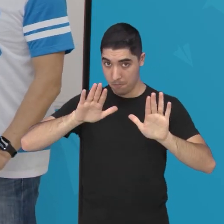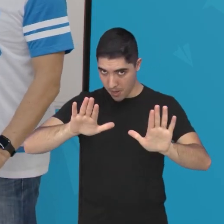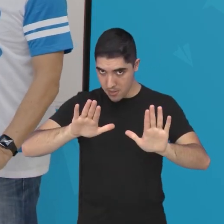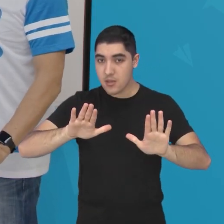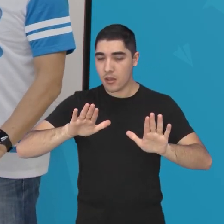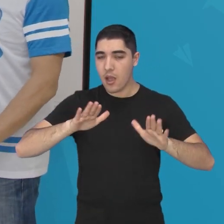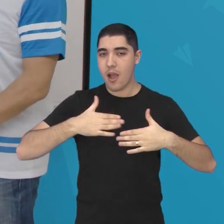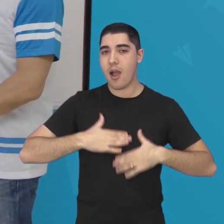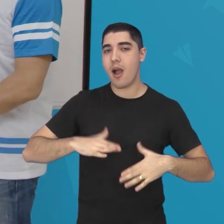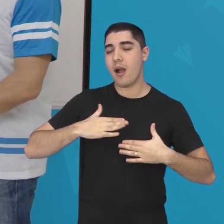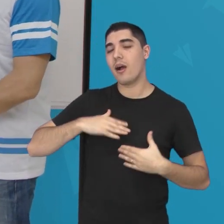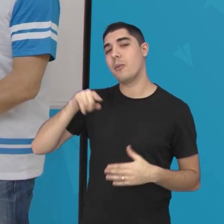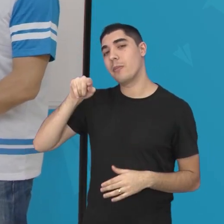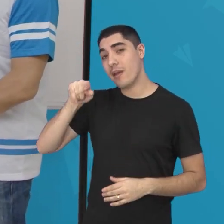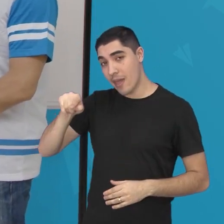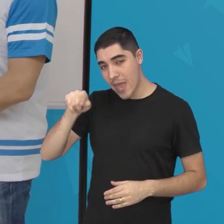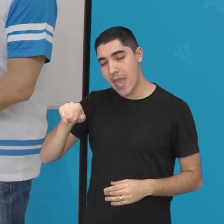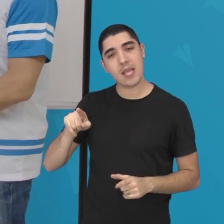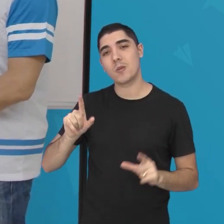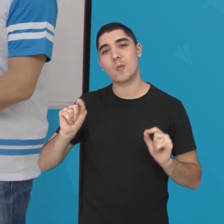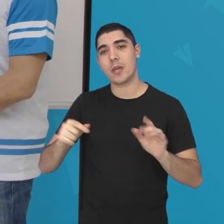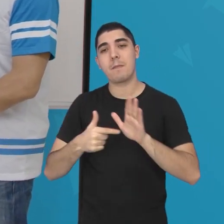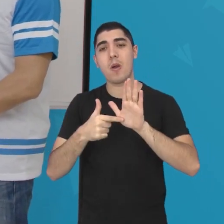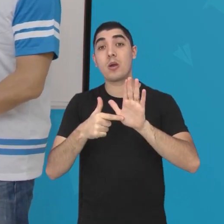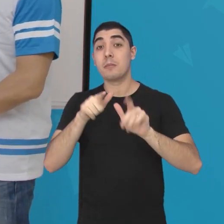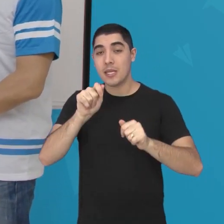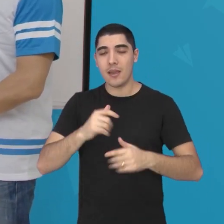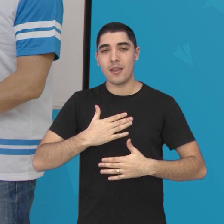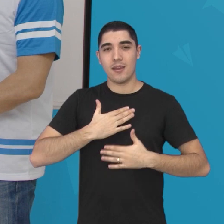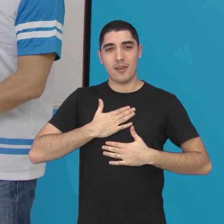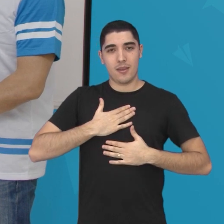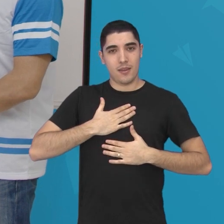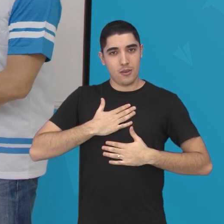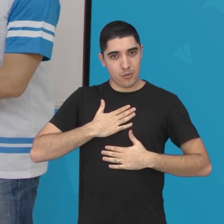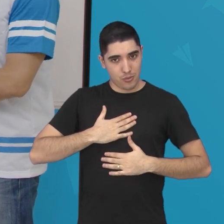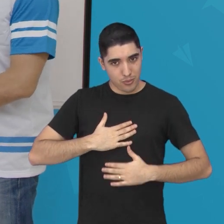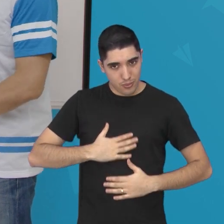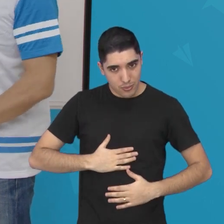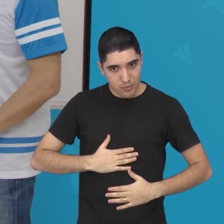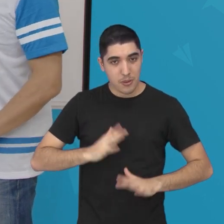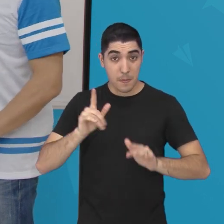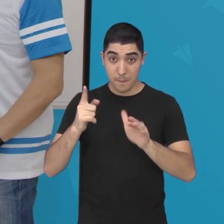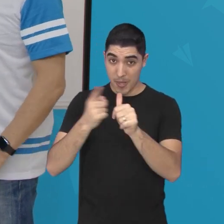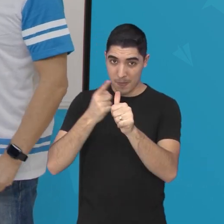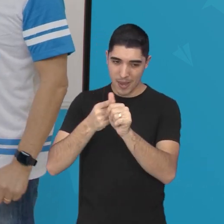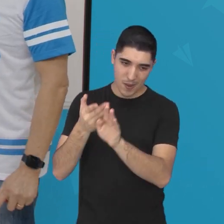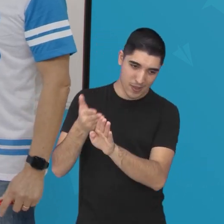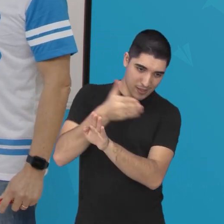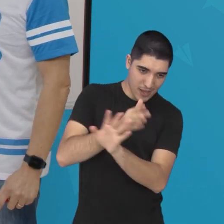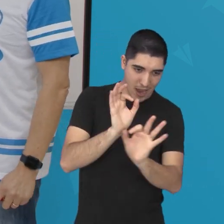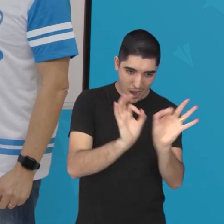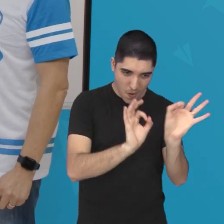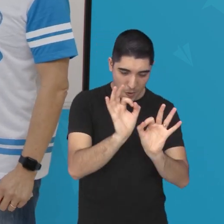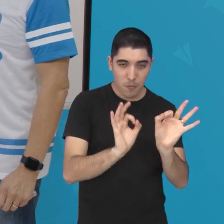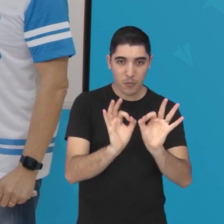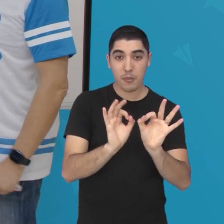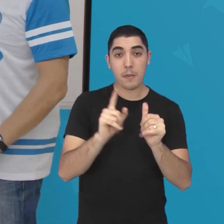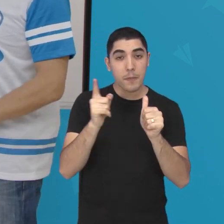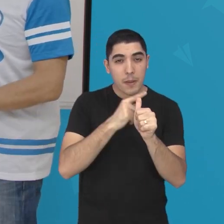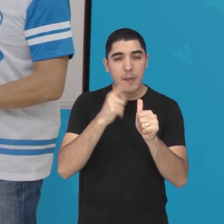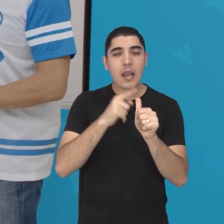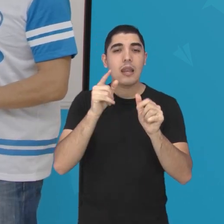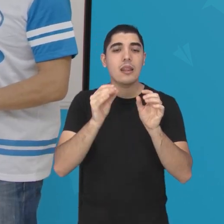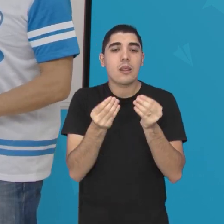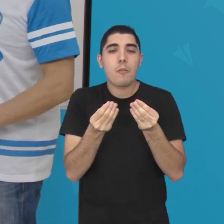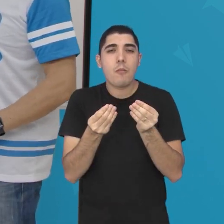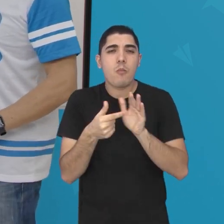dizer? Assim, nessas horas você para, respirar fundo e começa a mexer nas equações. Vamos simplificar essas